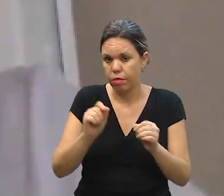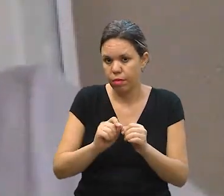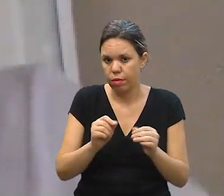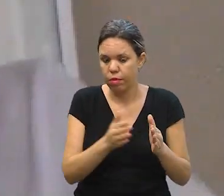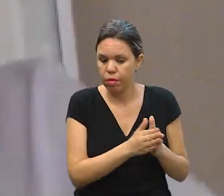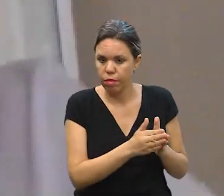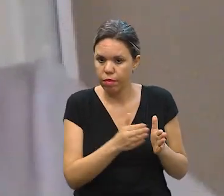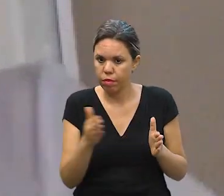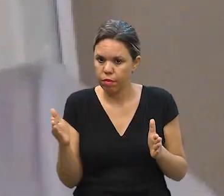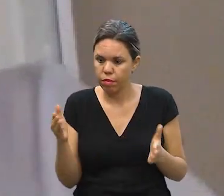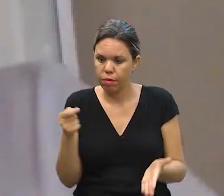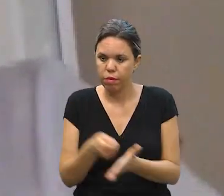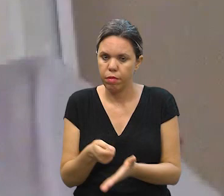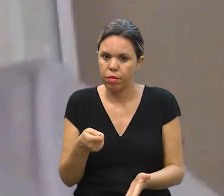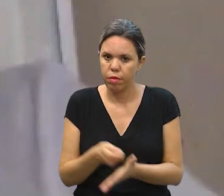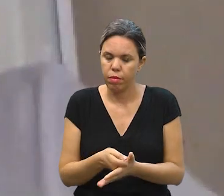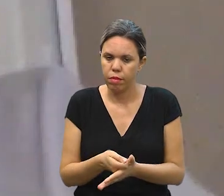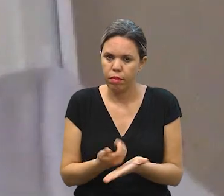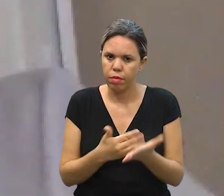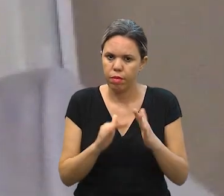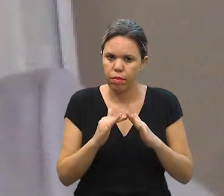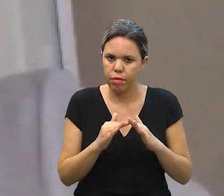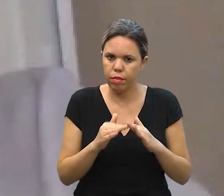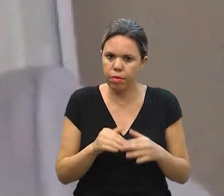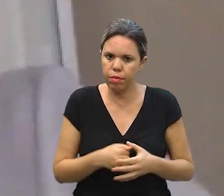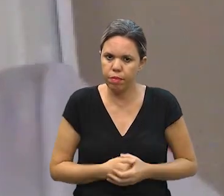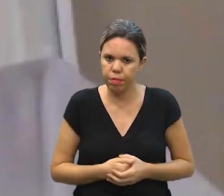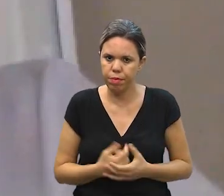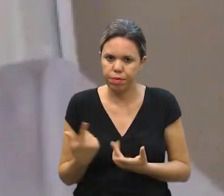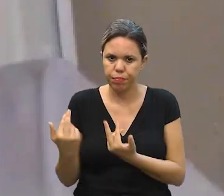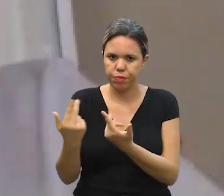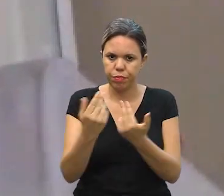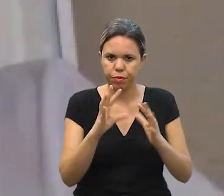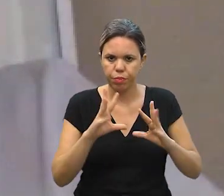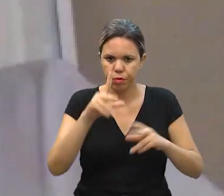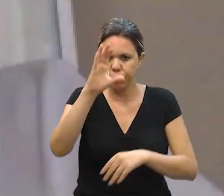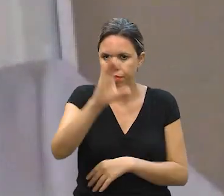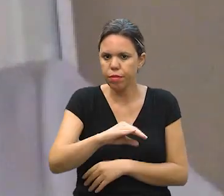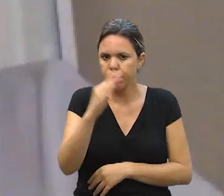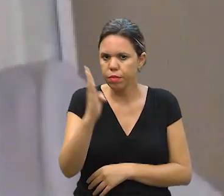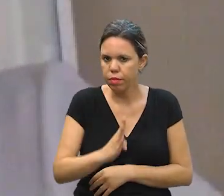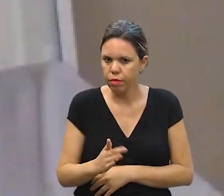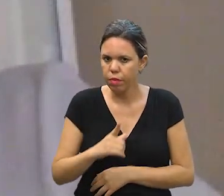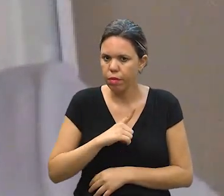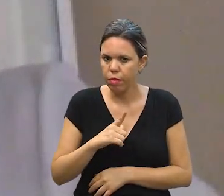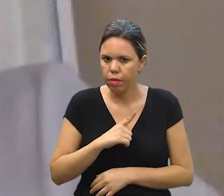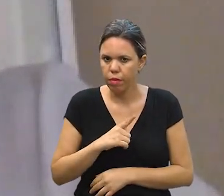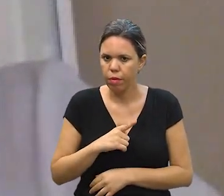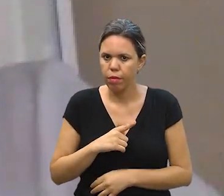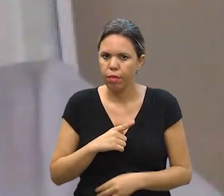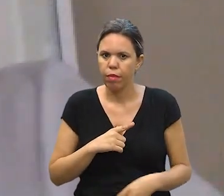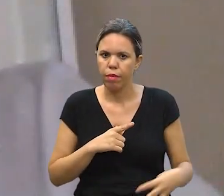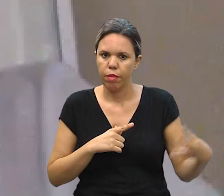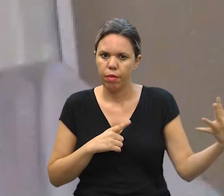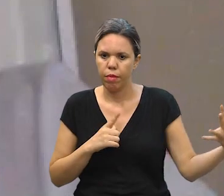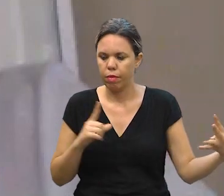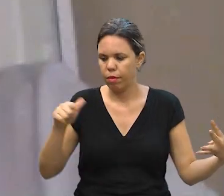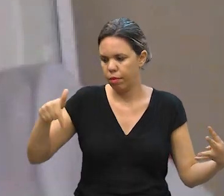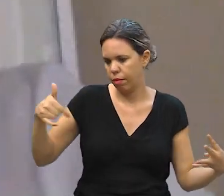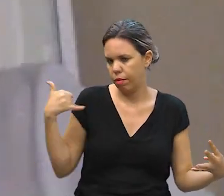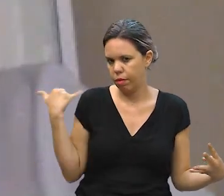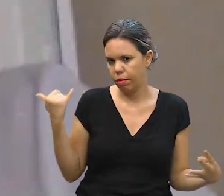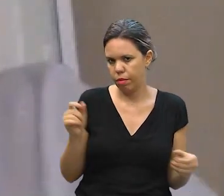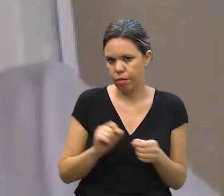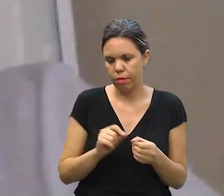o período obrigatório de escolaridade, como todo cidadão brasileiro tem, de 4 a